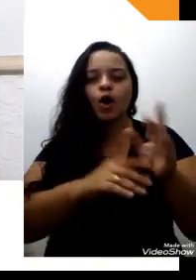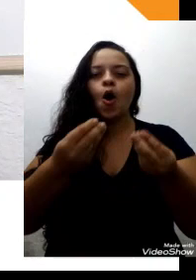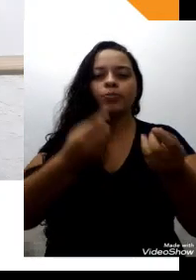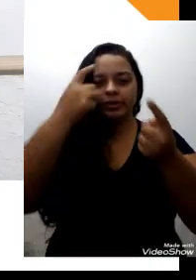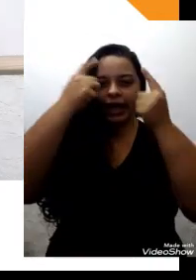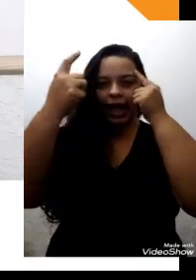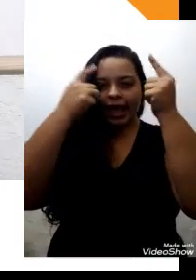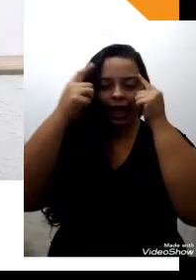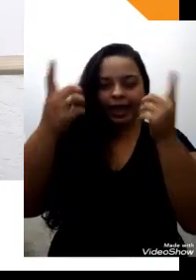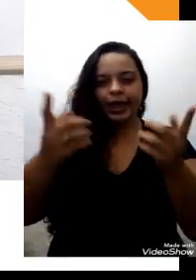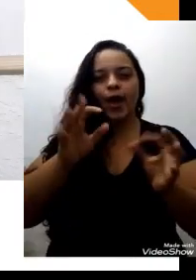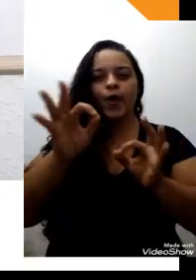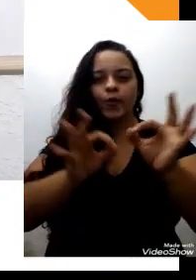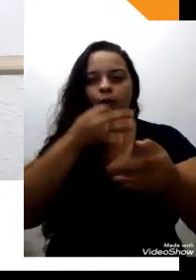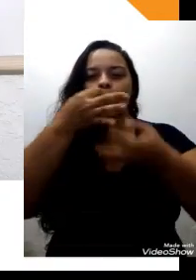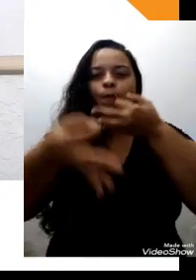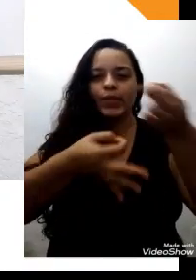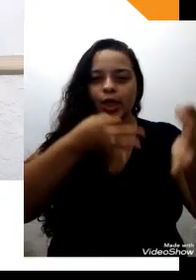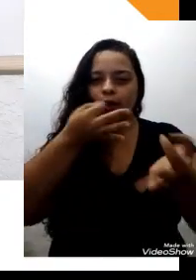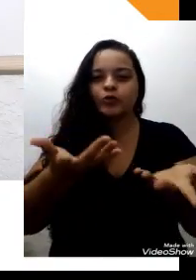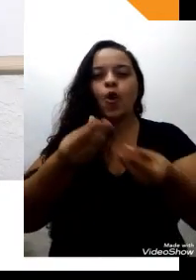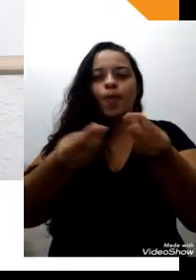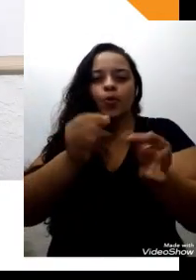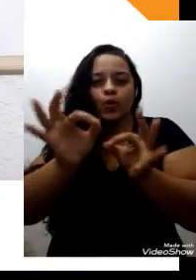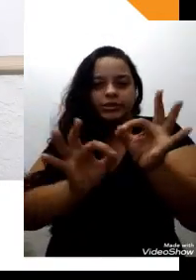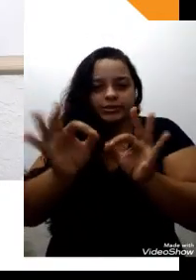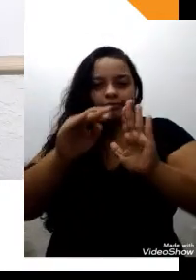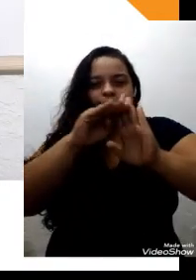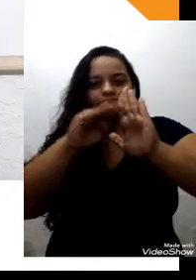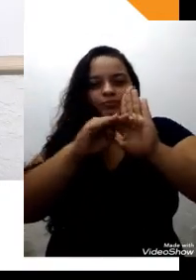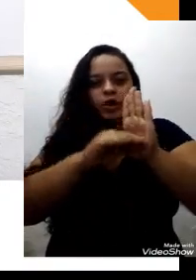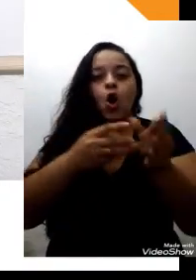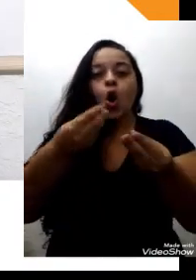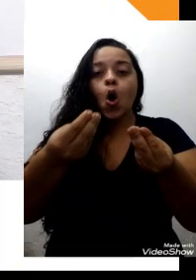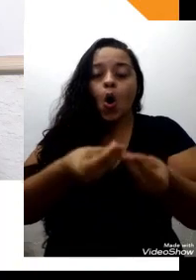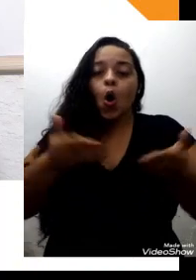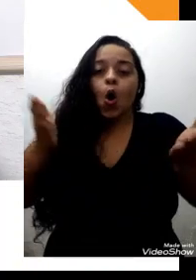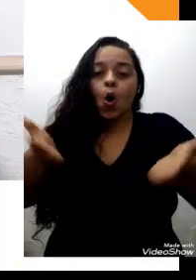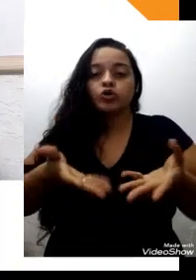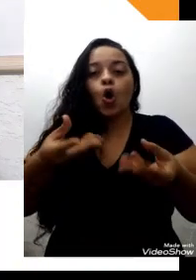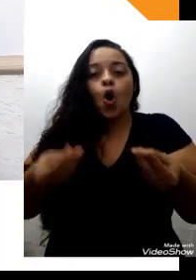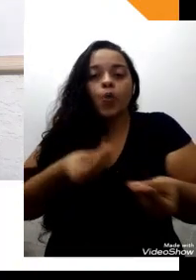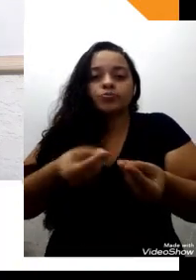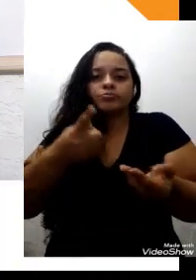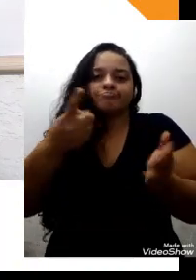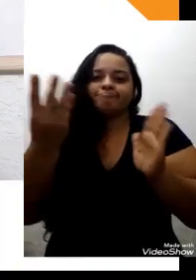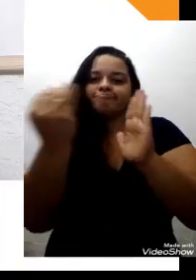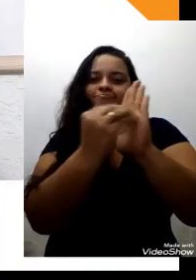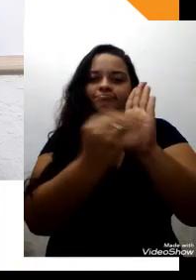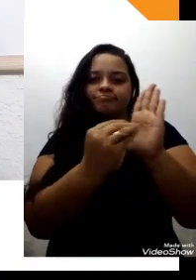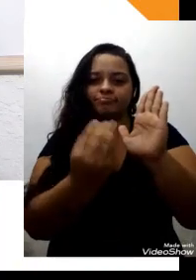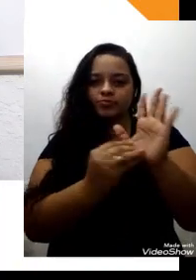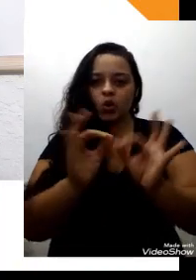preparação de ideias e de argumentos. Hoje, eu vou mostrar para vocês como pôr em prática